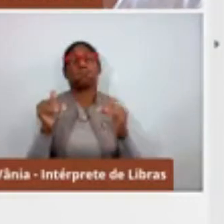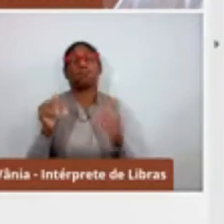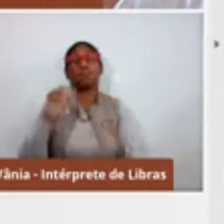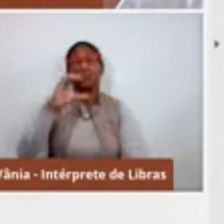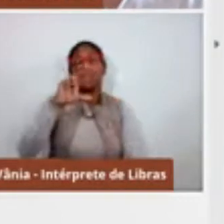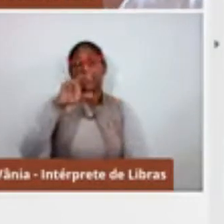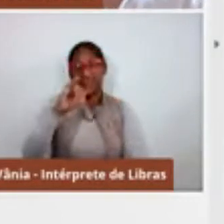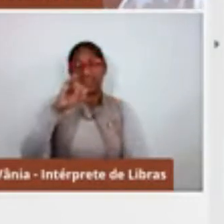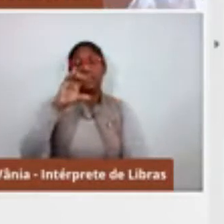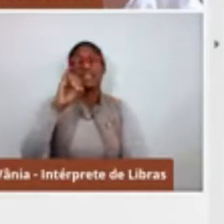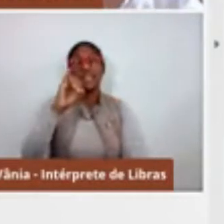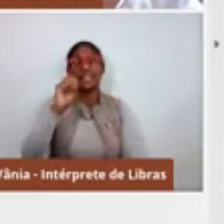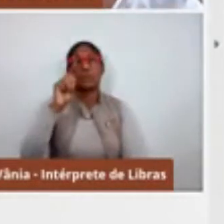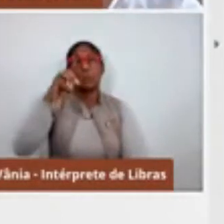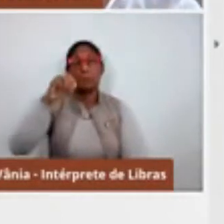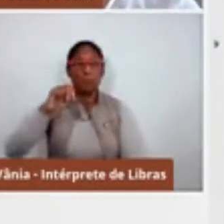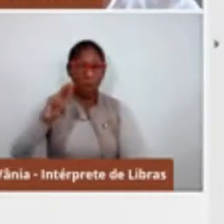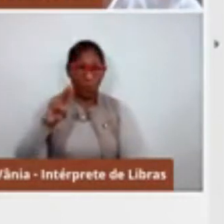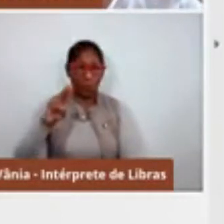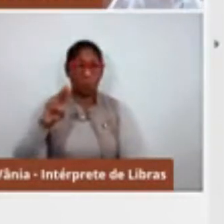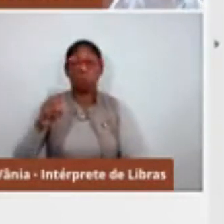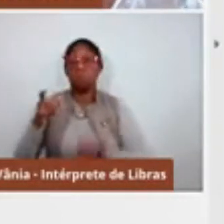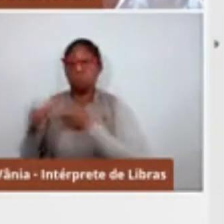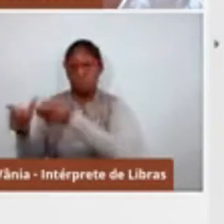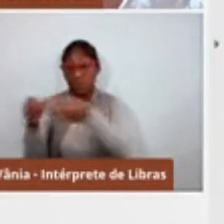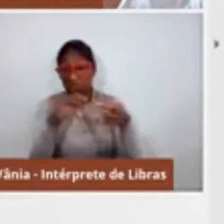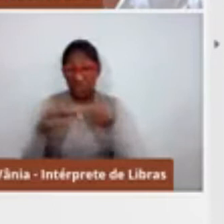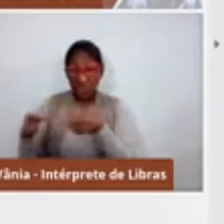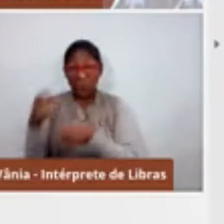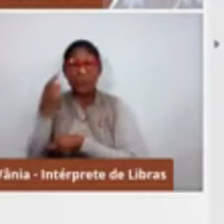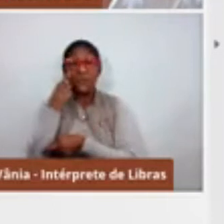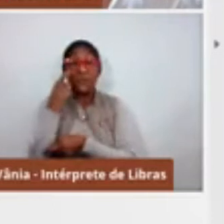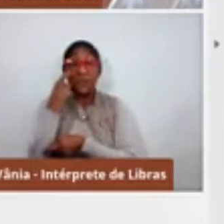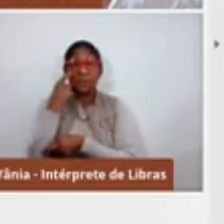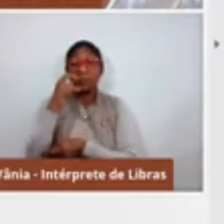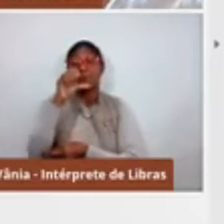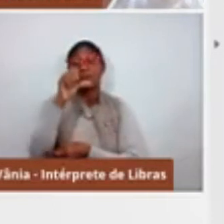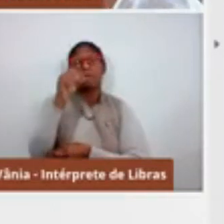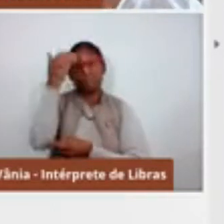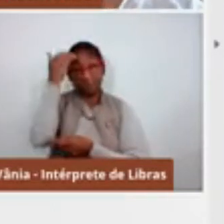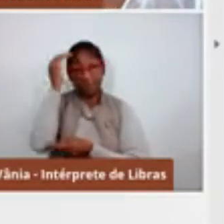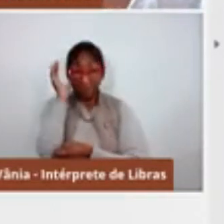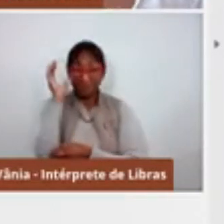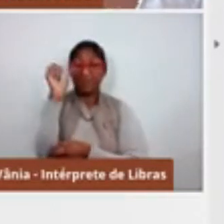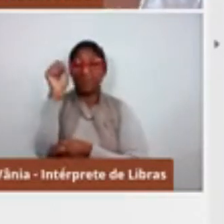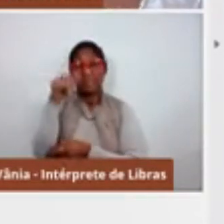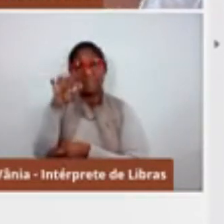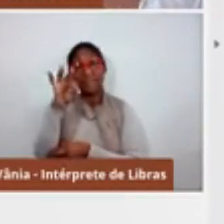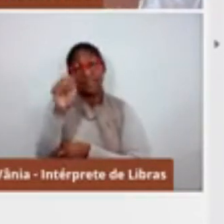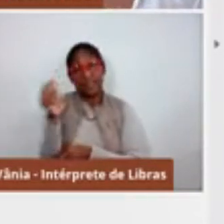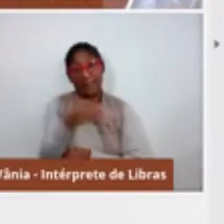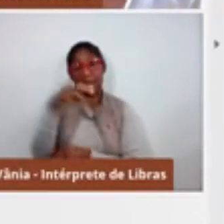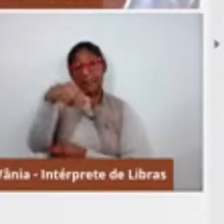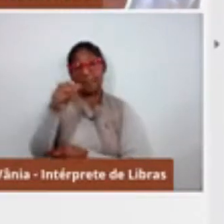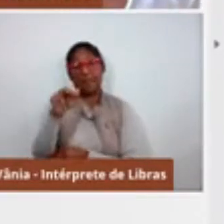Criciúmal. Passando pelas regiões, a gente observa aqui na região de Santa Maria, que ela tinha